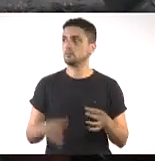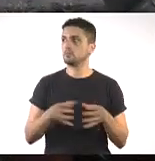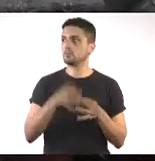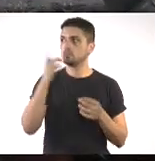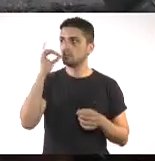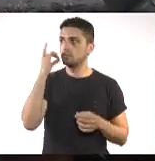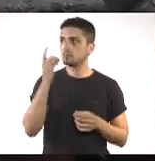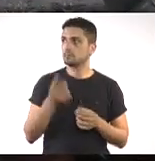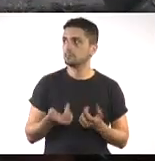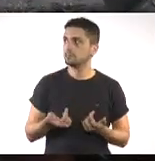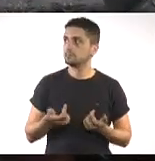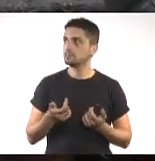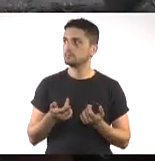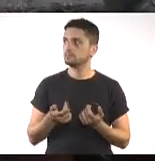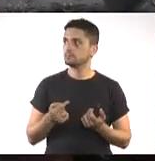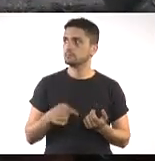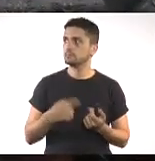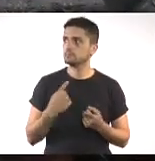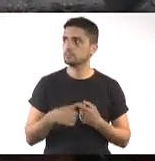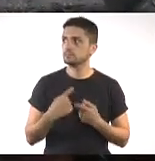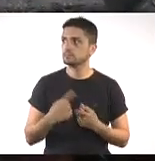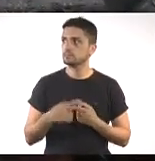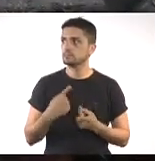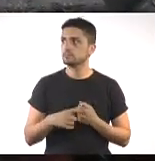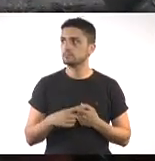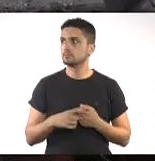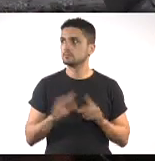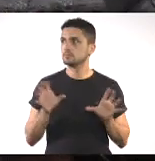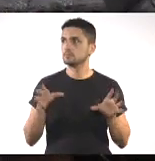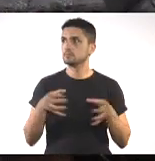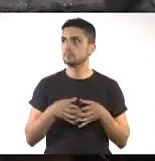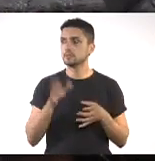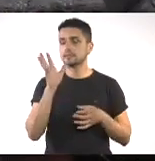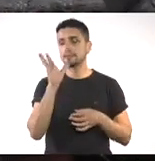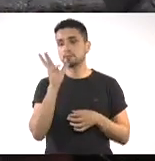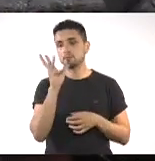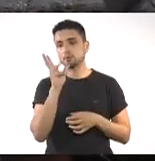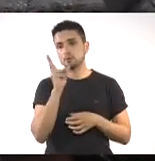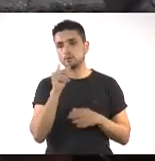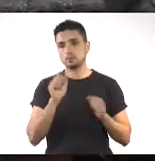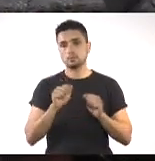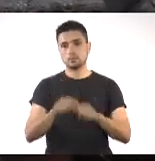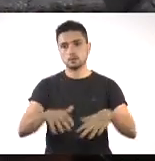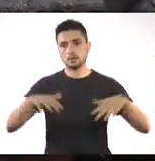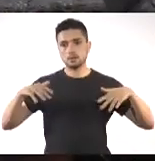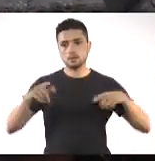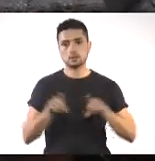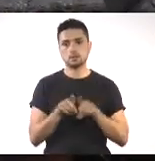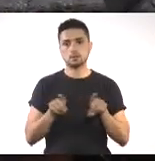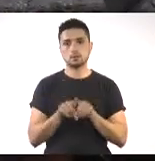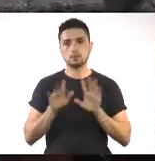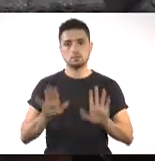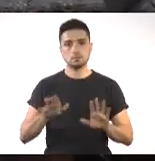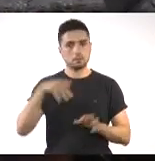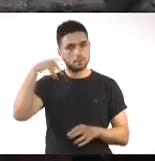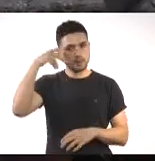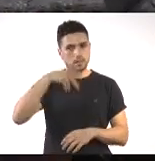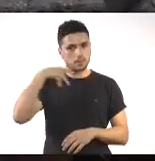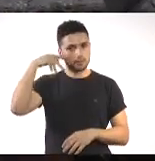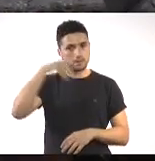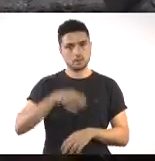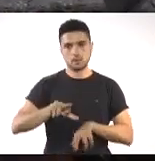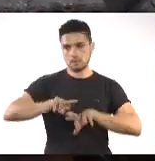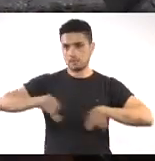com que as sessões das comissões e mesmo do plenário se estendessem mais, mas mesmo os parlamentares que não são